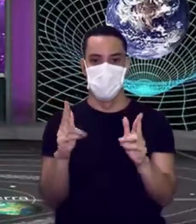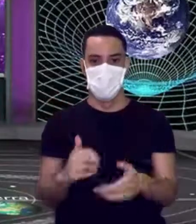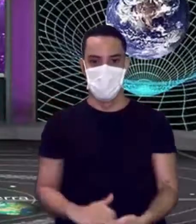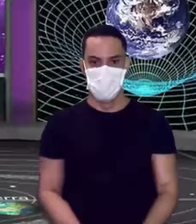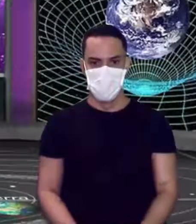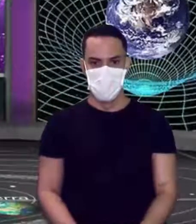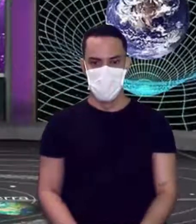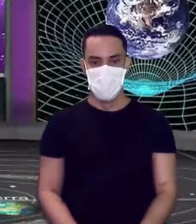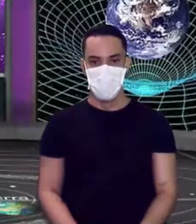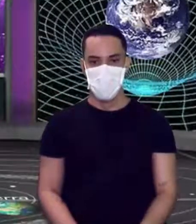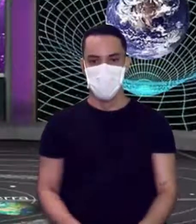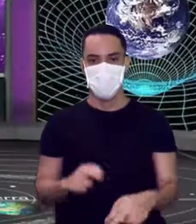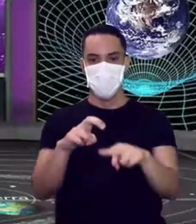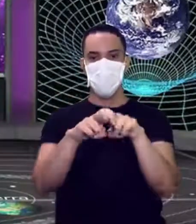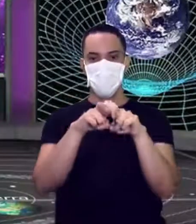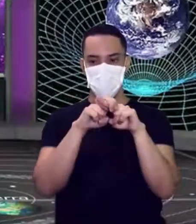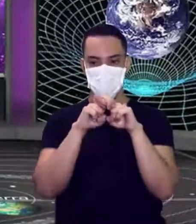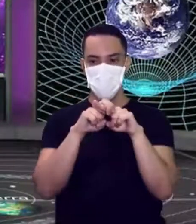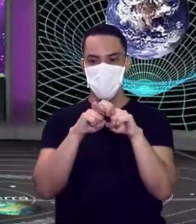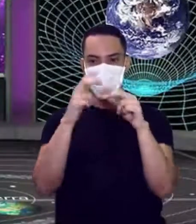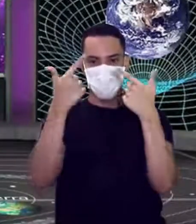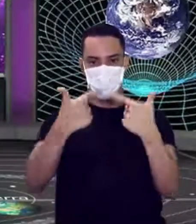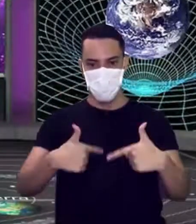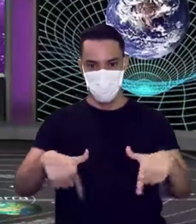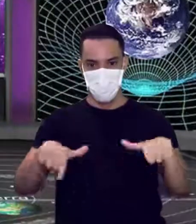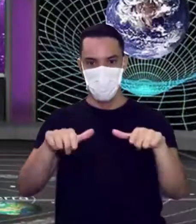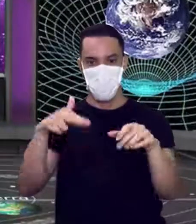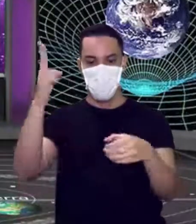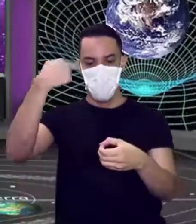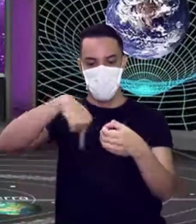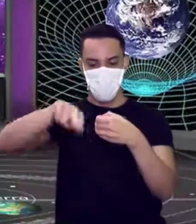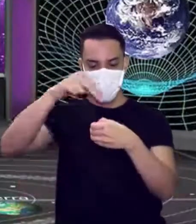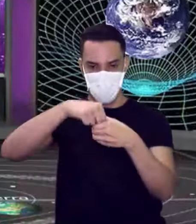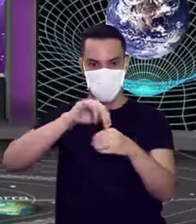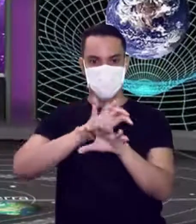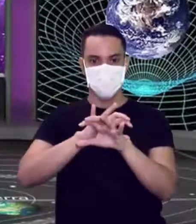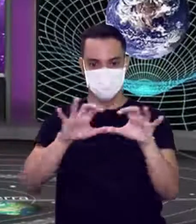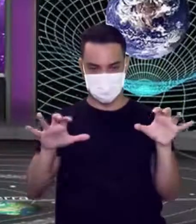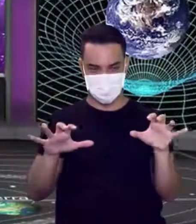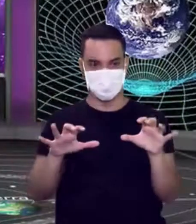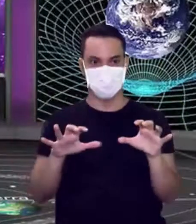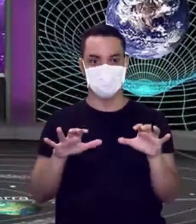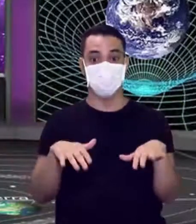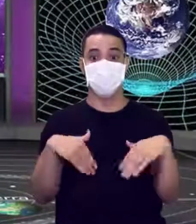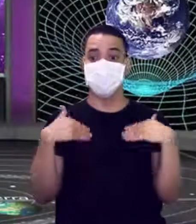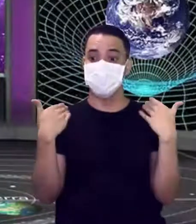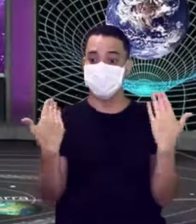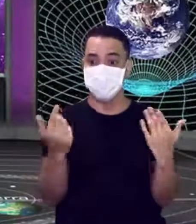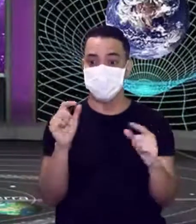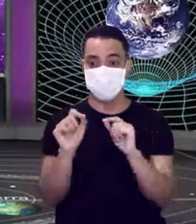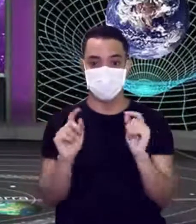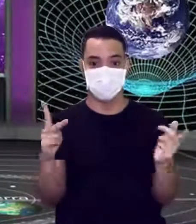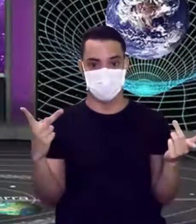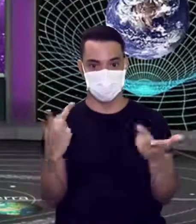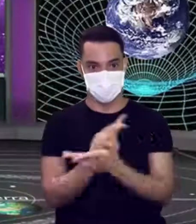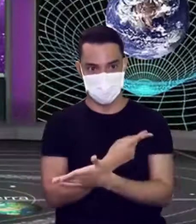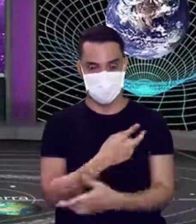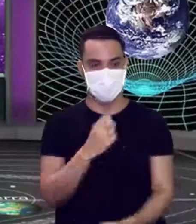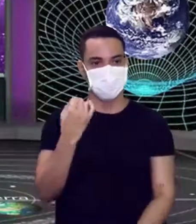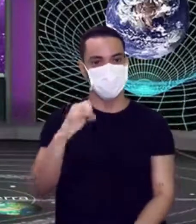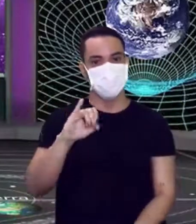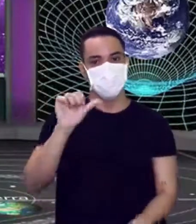corpo eletricamente neutro é isso, ok? Pessoal, então, o que vai acontecer se